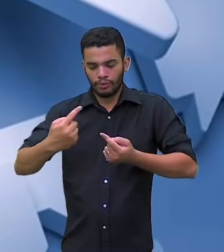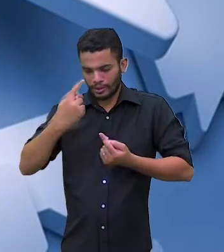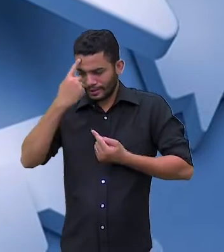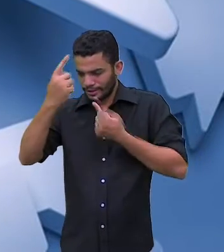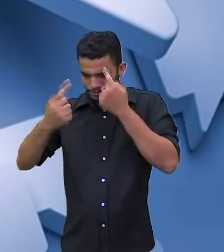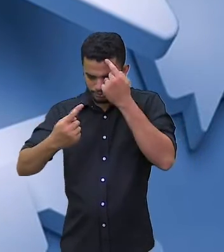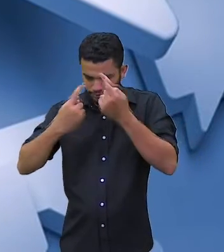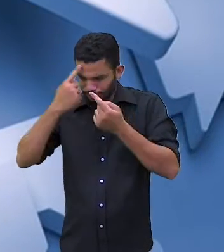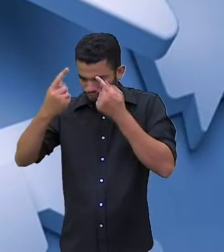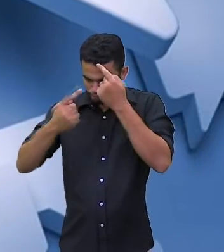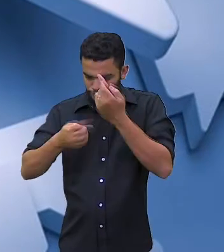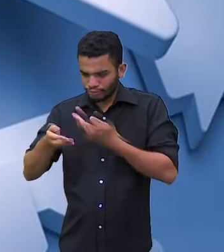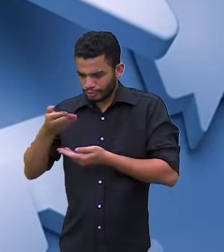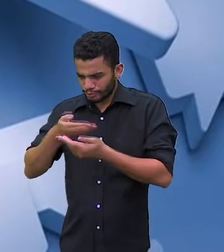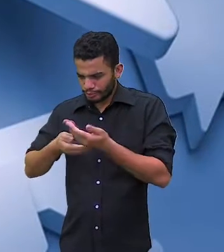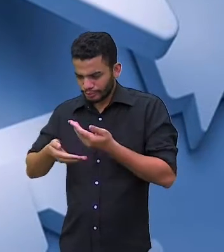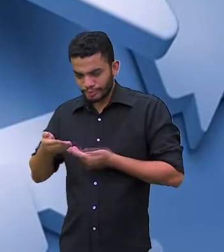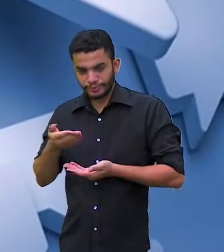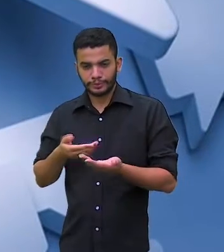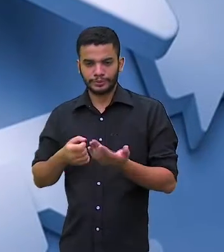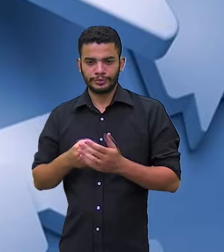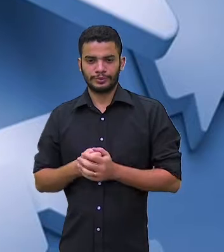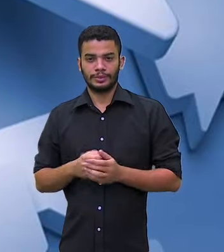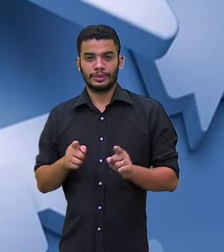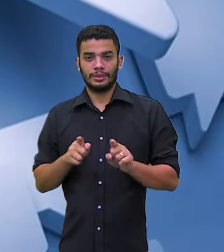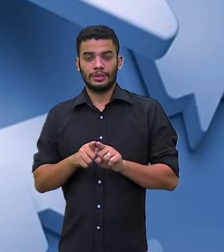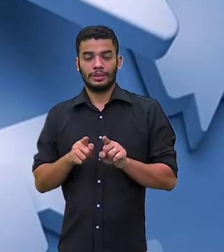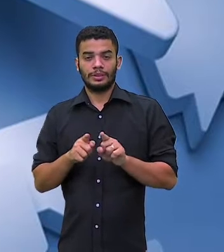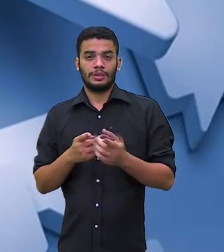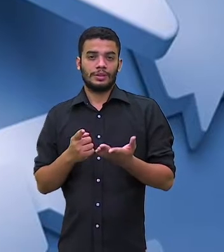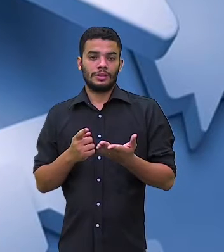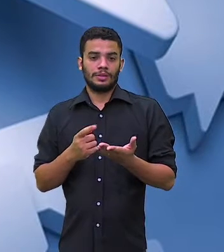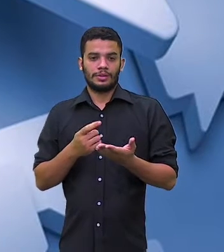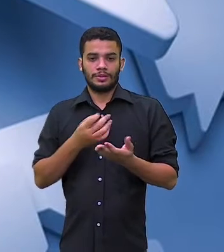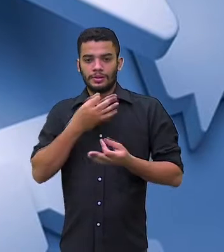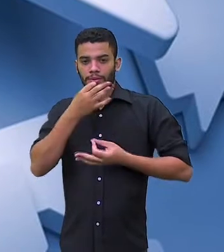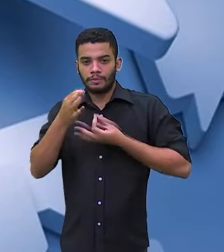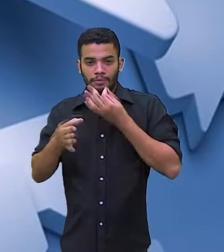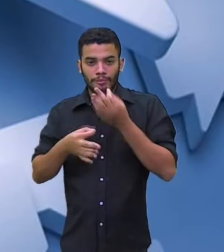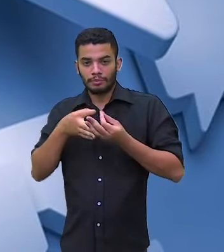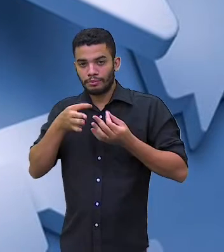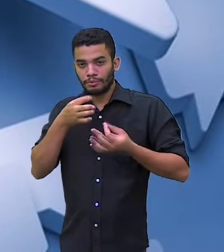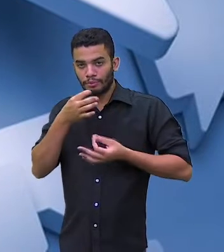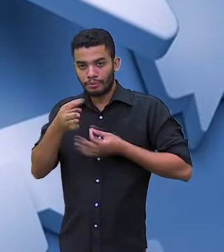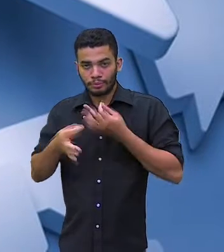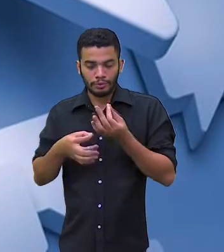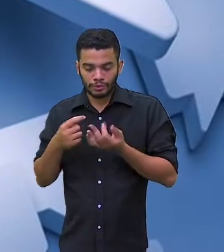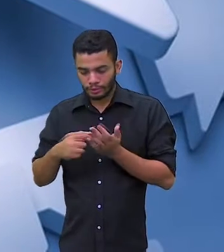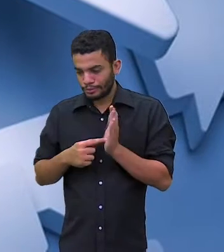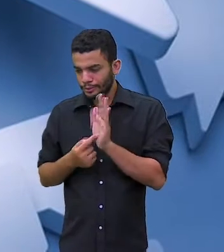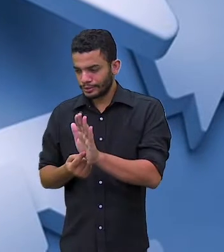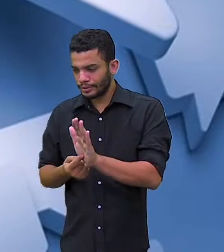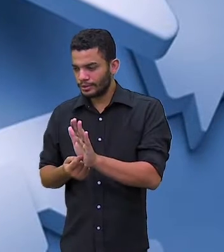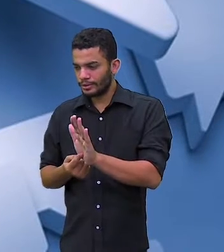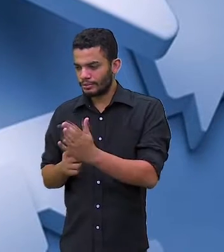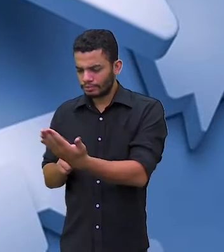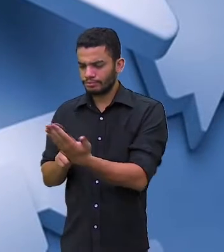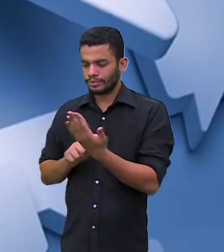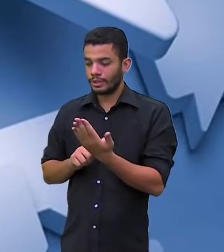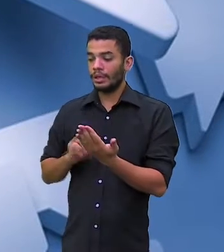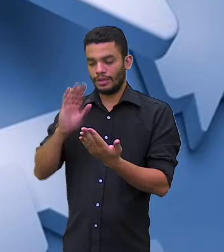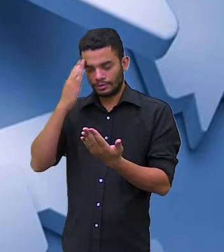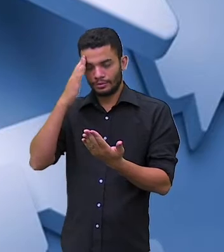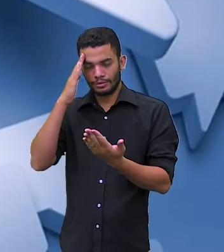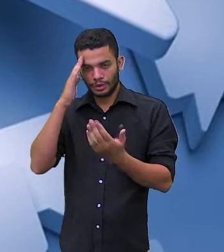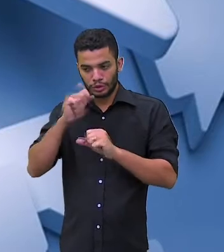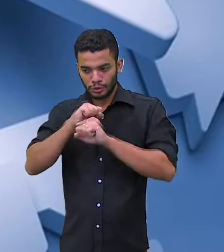mesmo? Então, para isso que serve aí, ó, opinião, né? Agora sim, coloquei do lado certo, opinião. Bem,